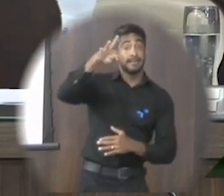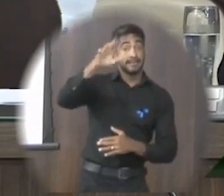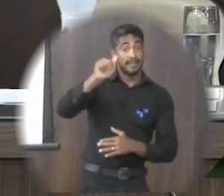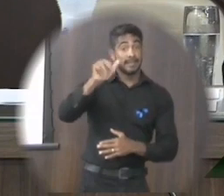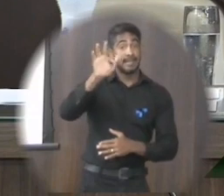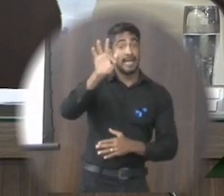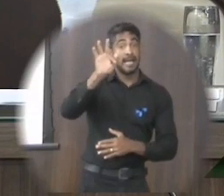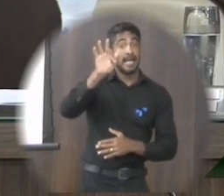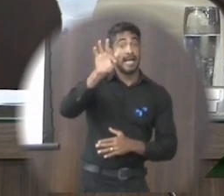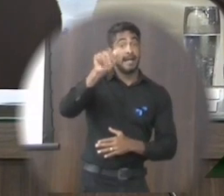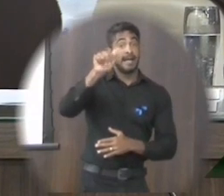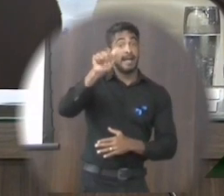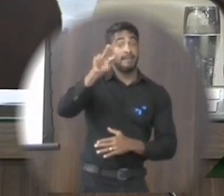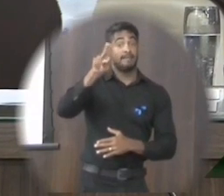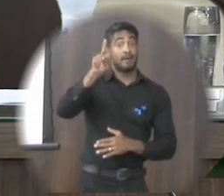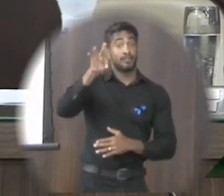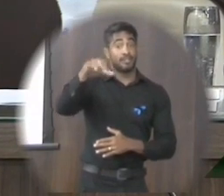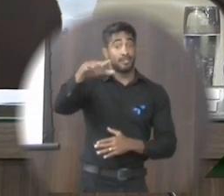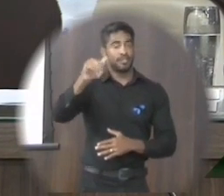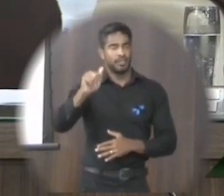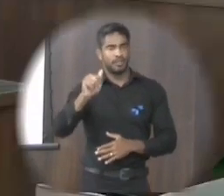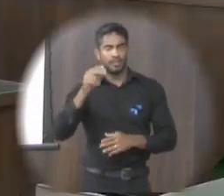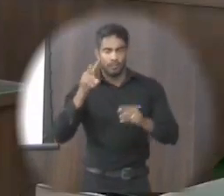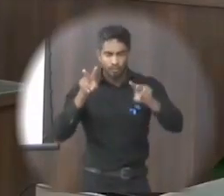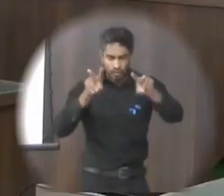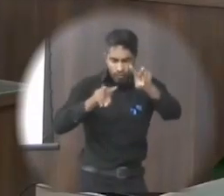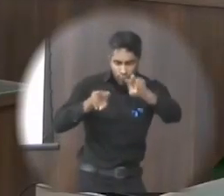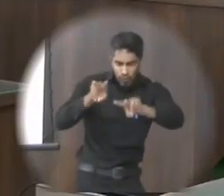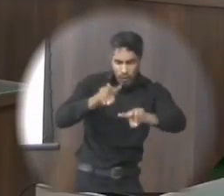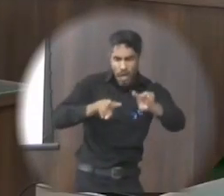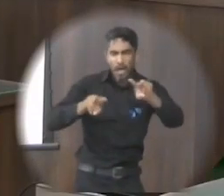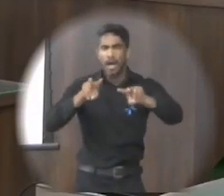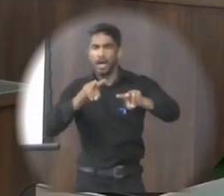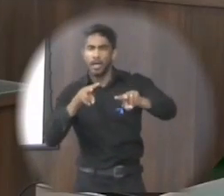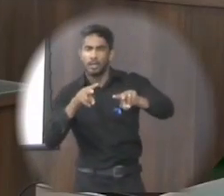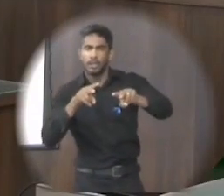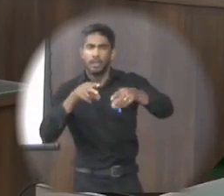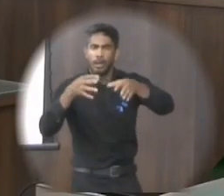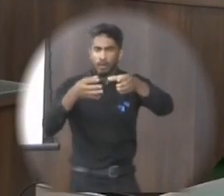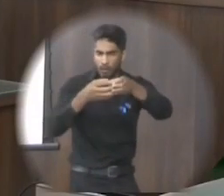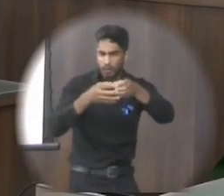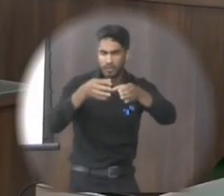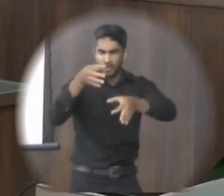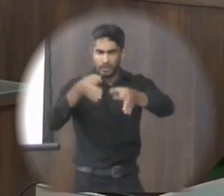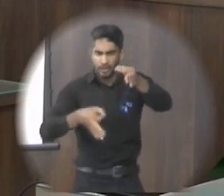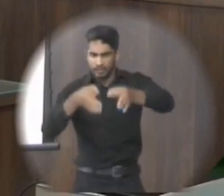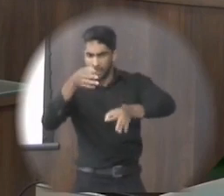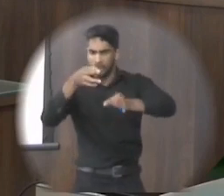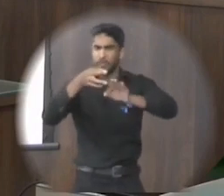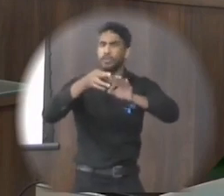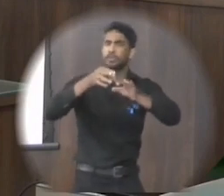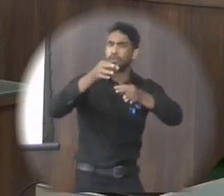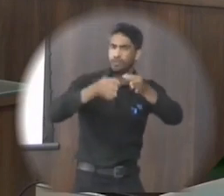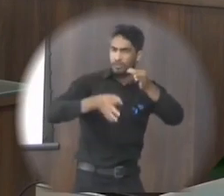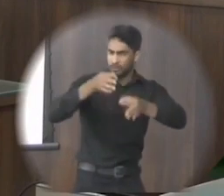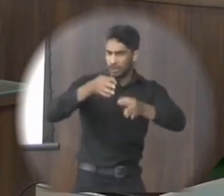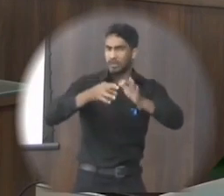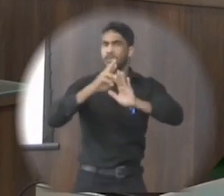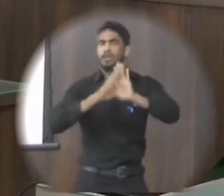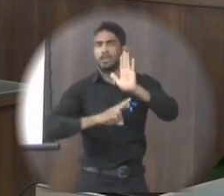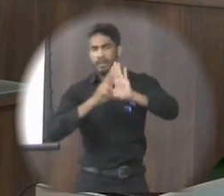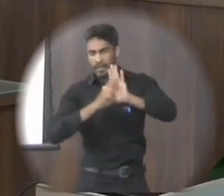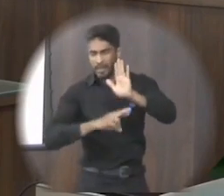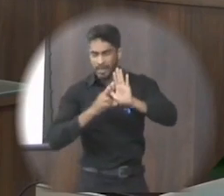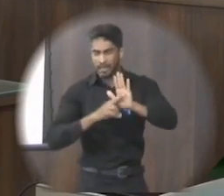Faustina. Após exame preliminar da Comissão de Legislação, Justiça e Redação, que concluiu pela legalidade da matéria,